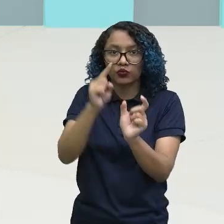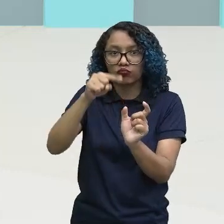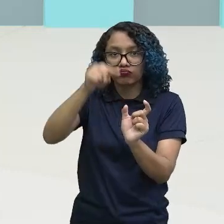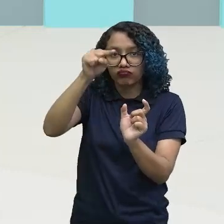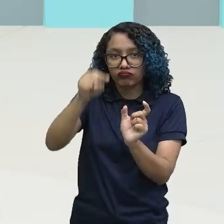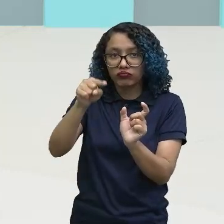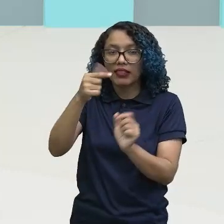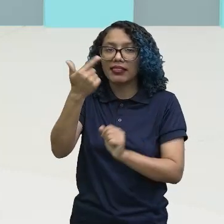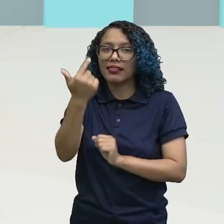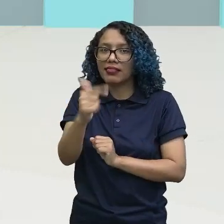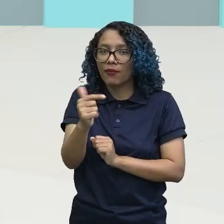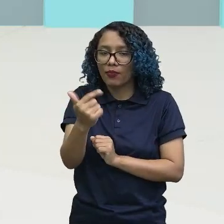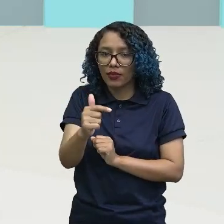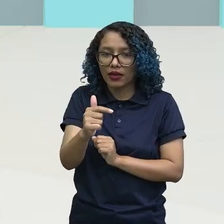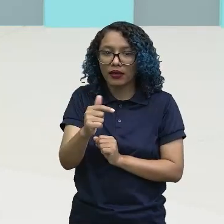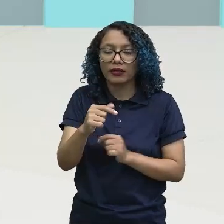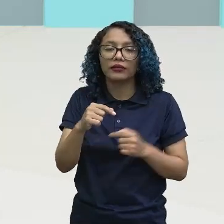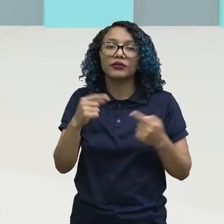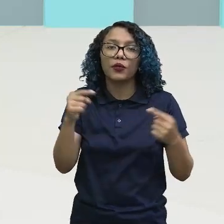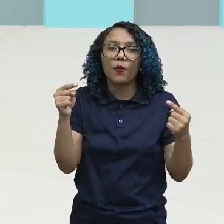Ele é uma conjunção